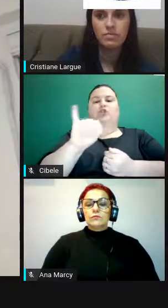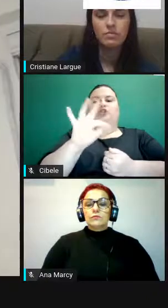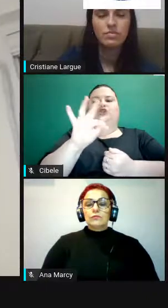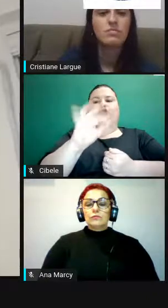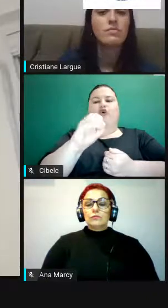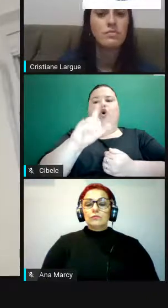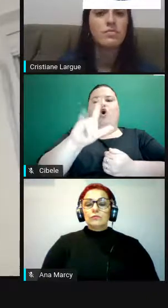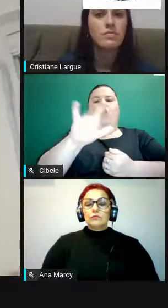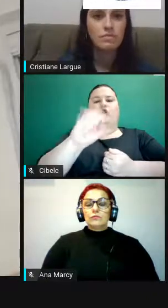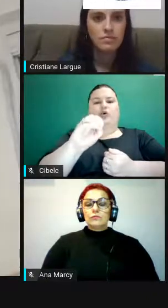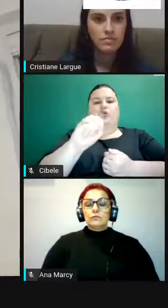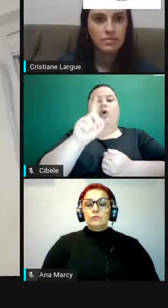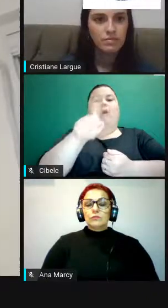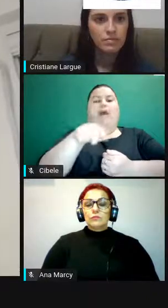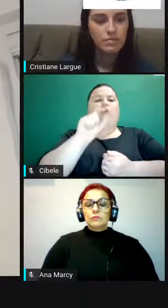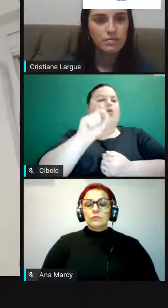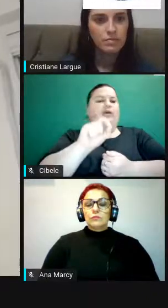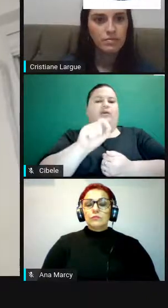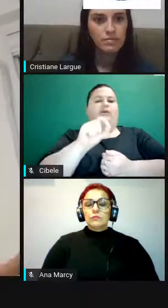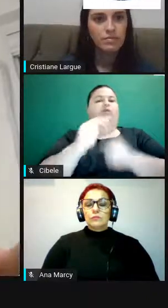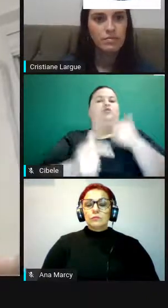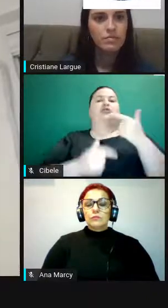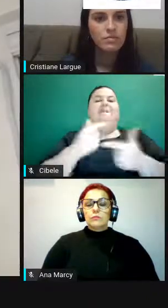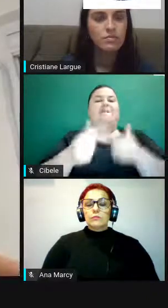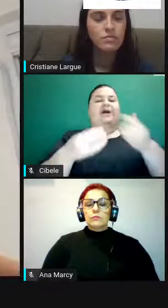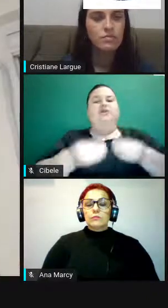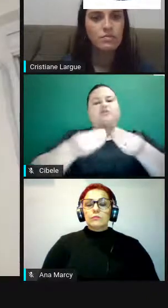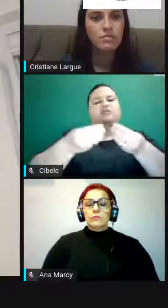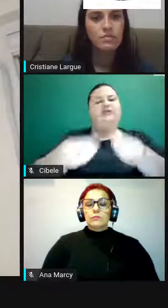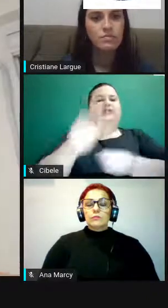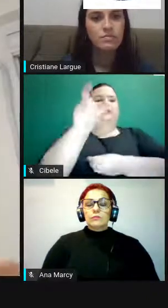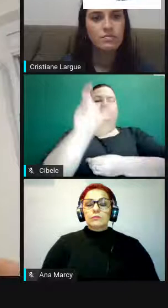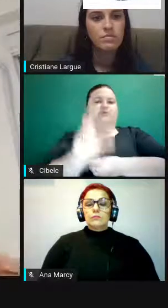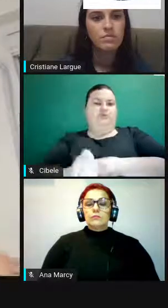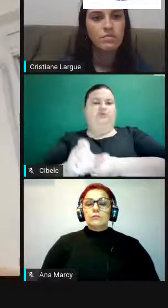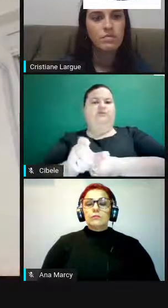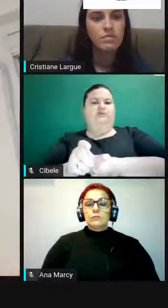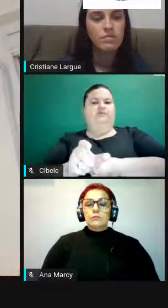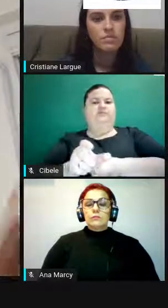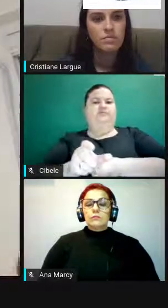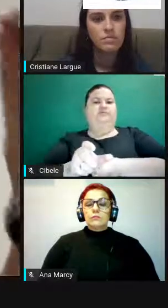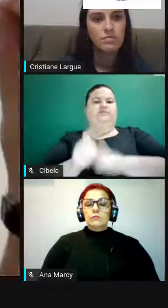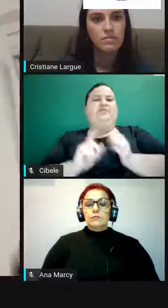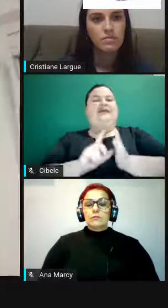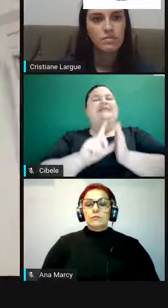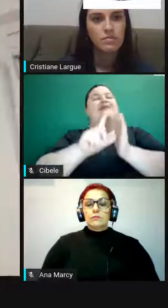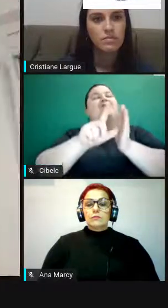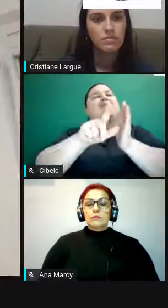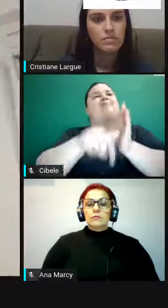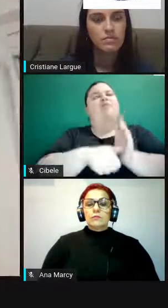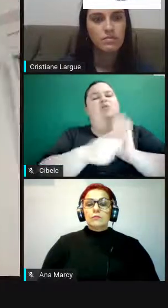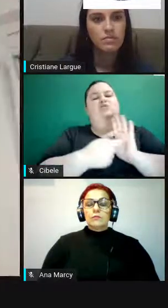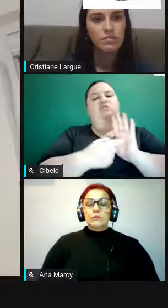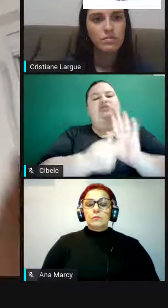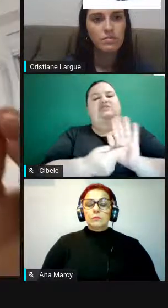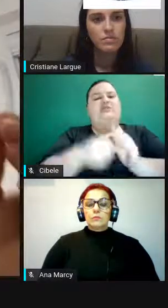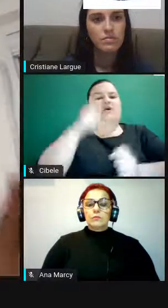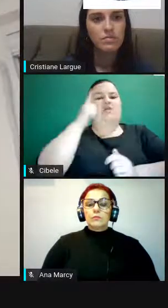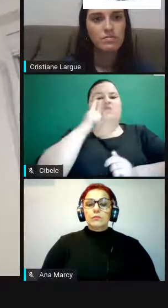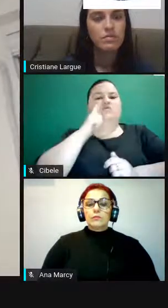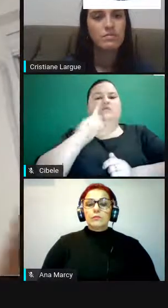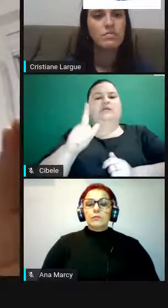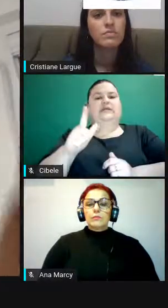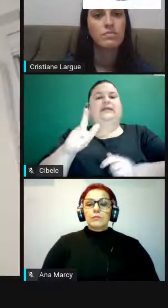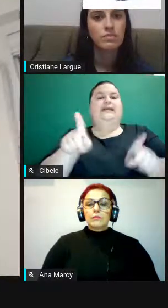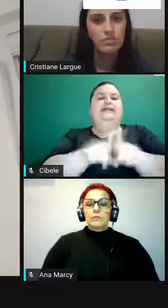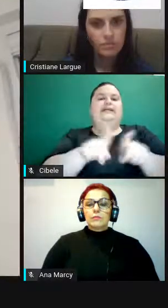oferecer para as pessoas que oferecem serviço de depois do grande passo que vai fazer toda a diferença é tu conseguir clientes para